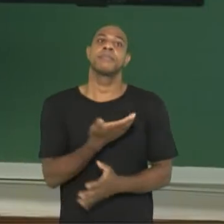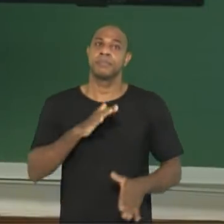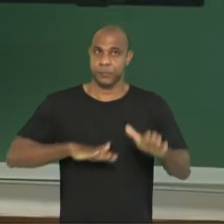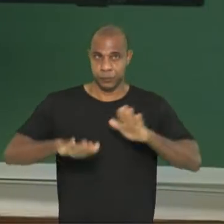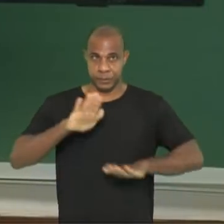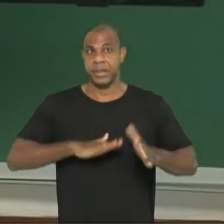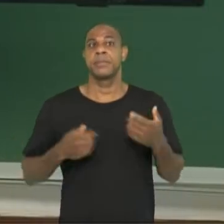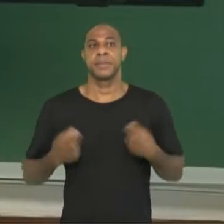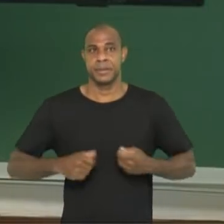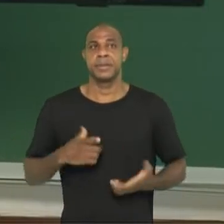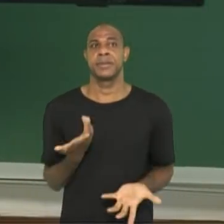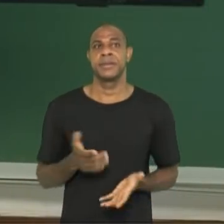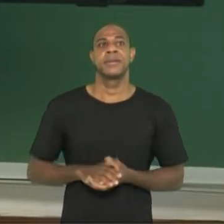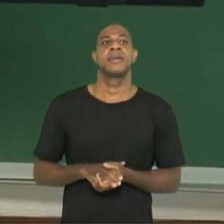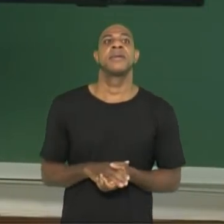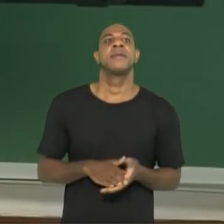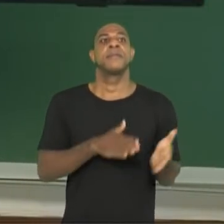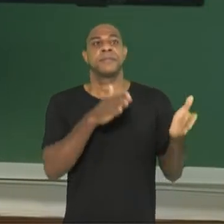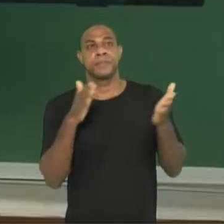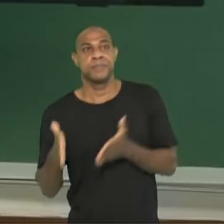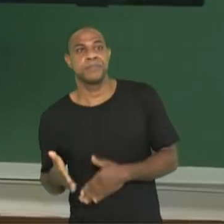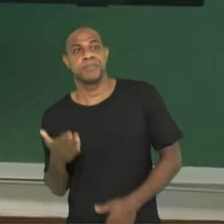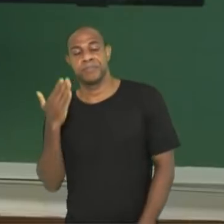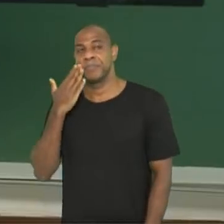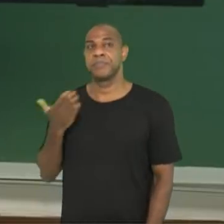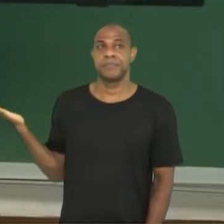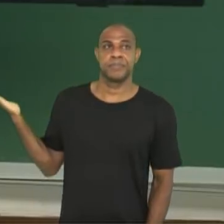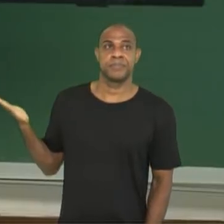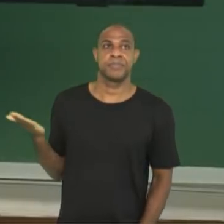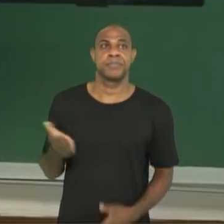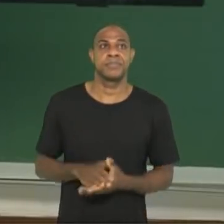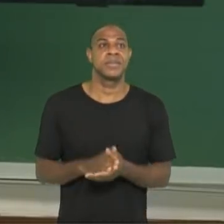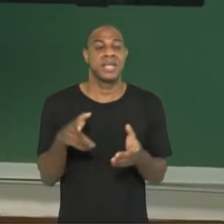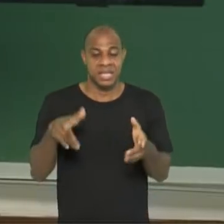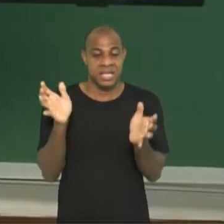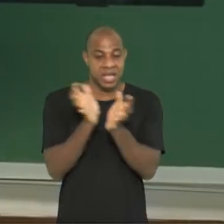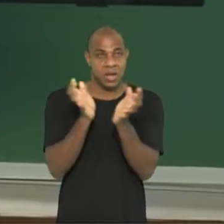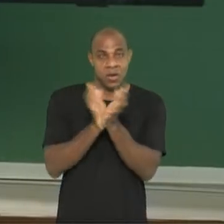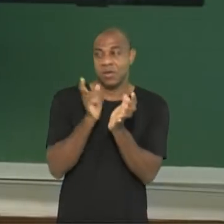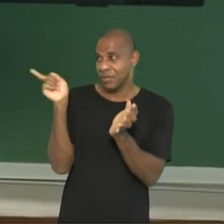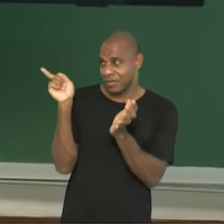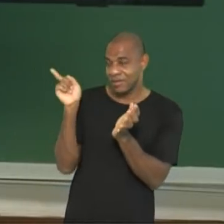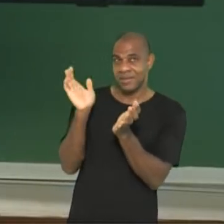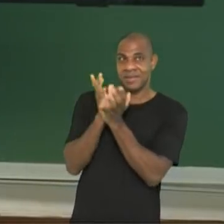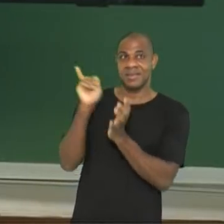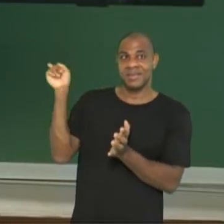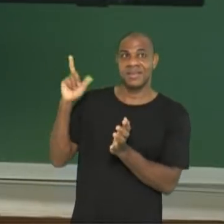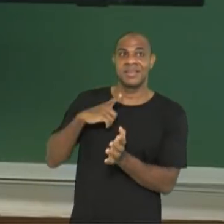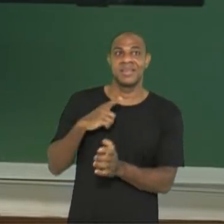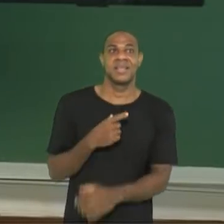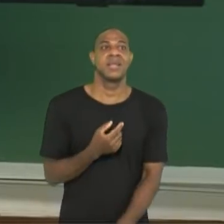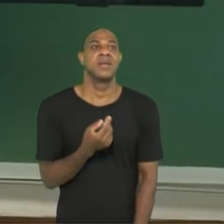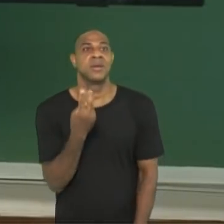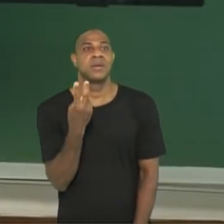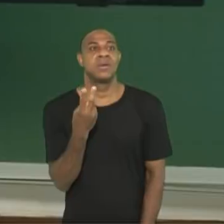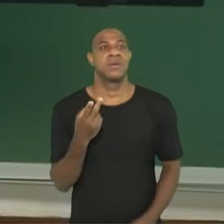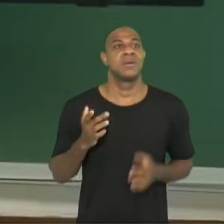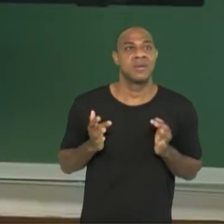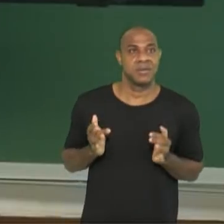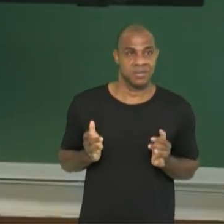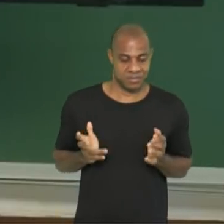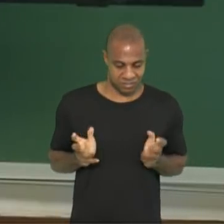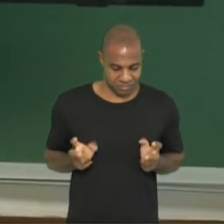situação. Esses animais do grupo dos quilópodes, eles têm um par de perna a